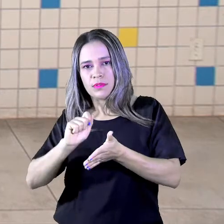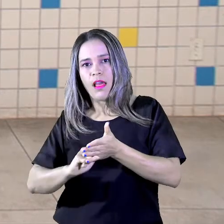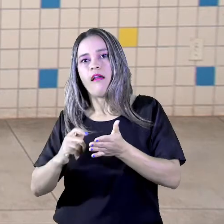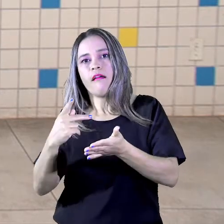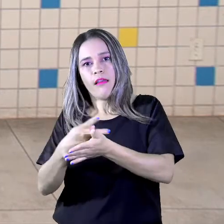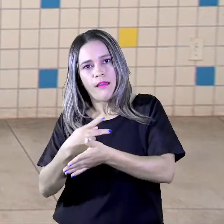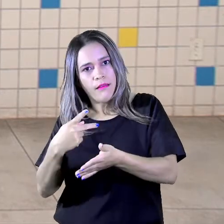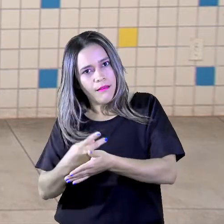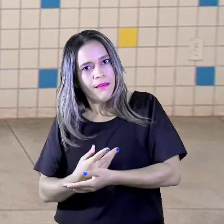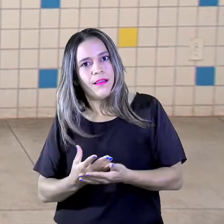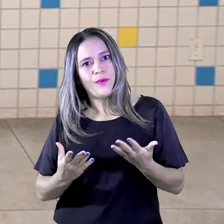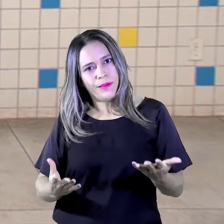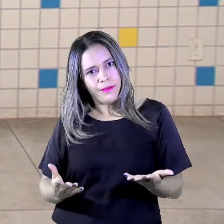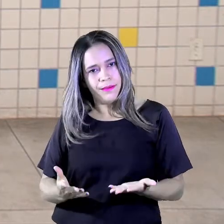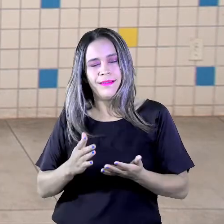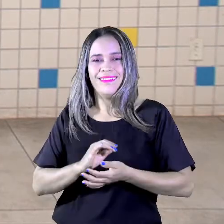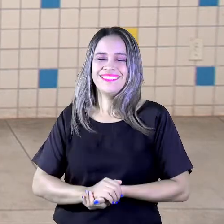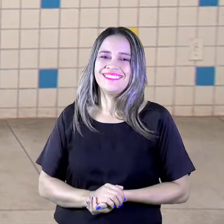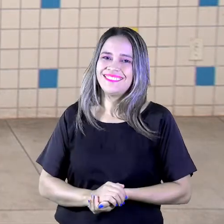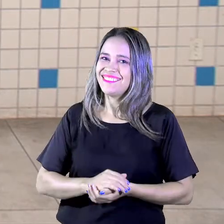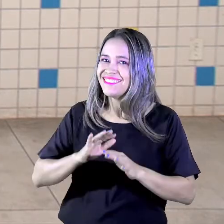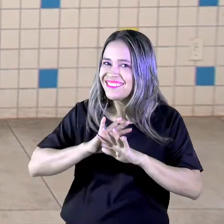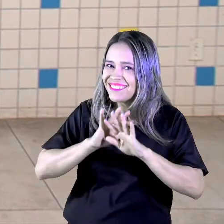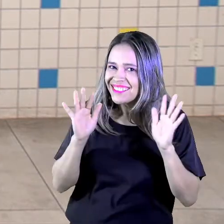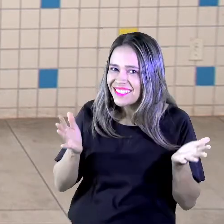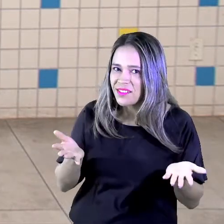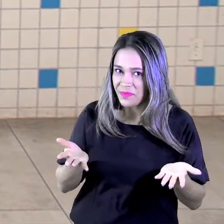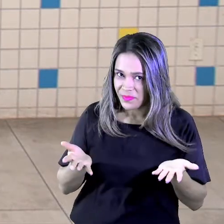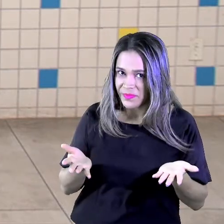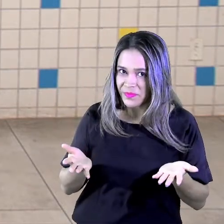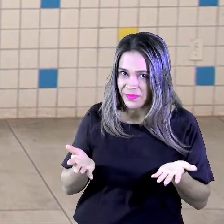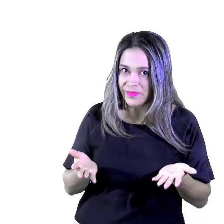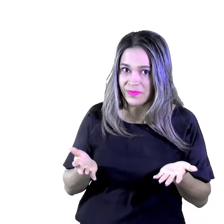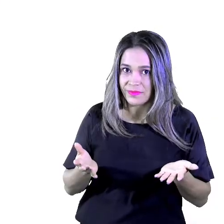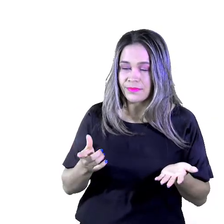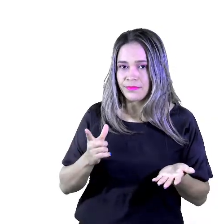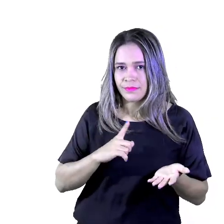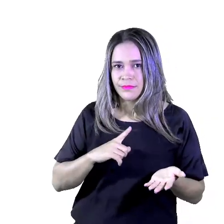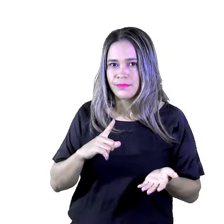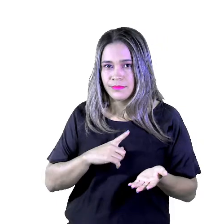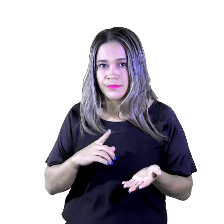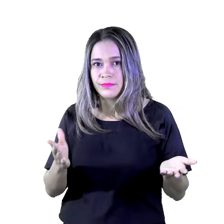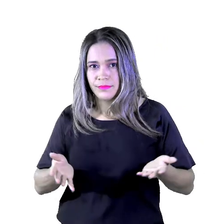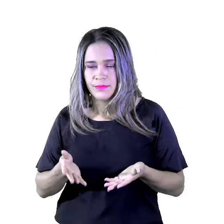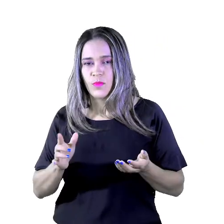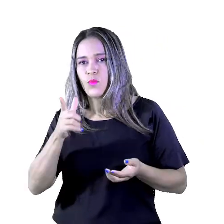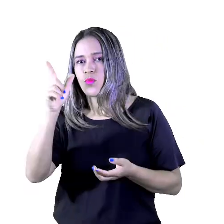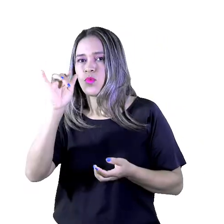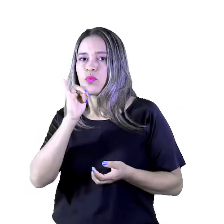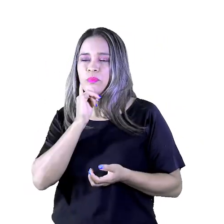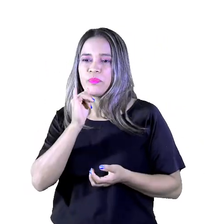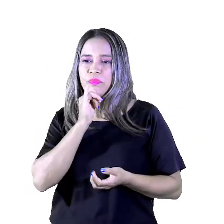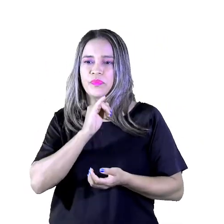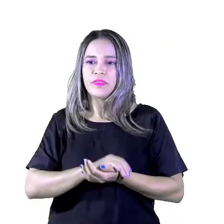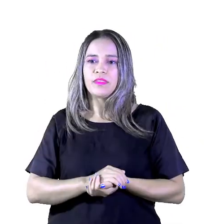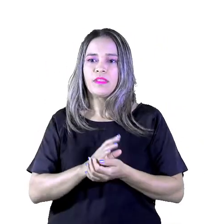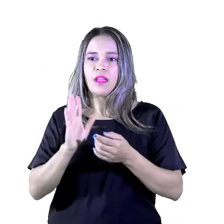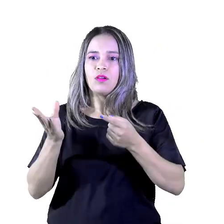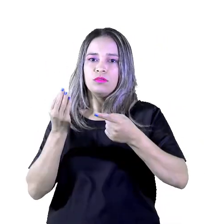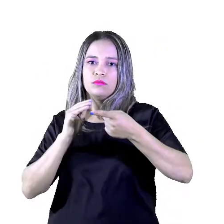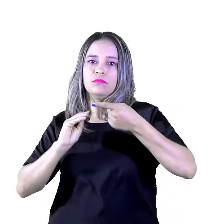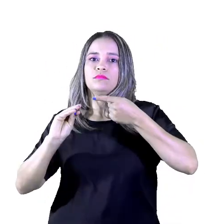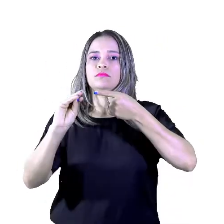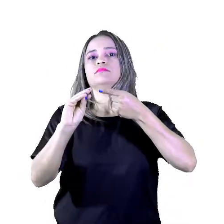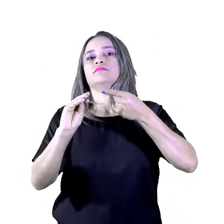errando, turminha. Tudo tranquilo por aqui? Nós temos agora outros exemplos que nós vamos acrescentar